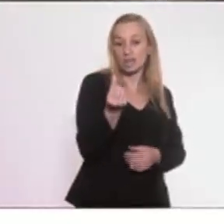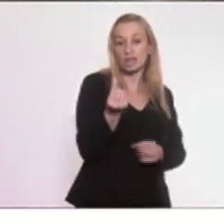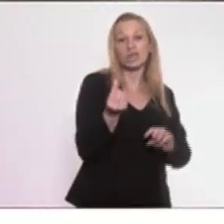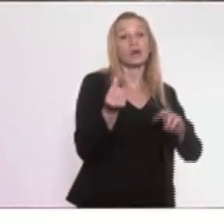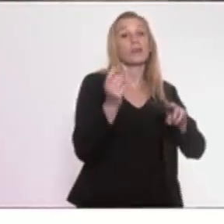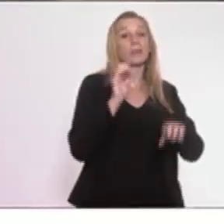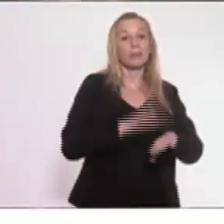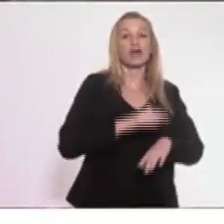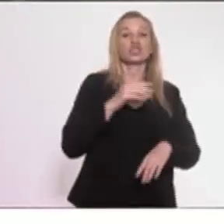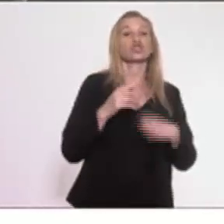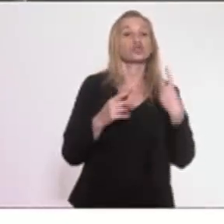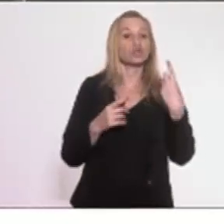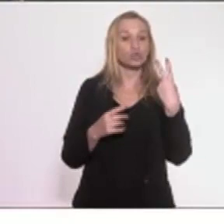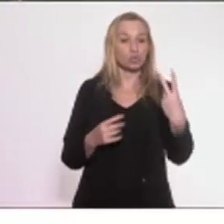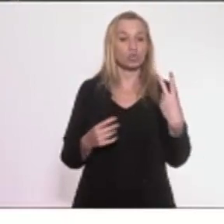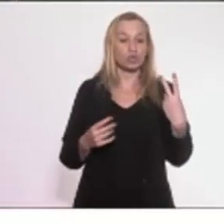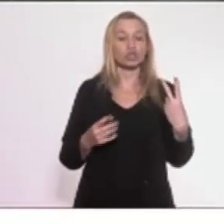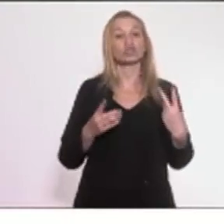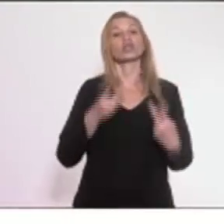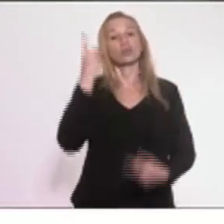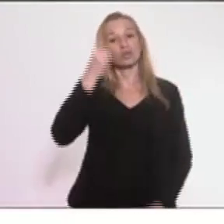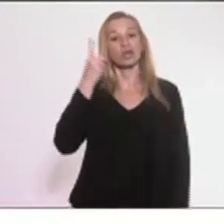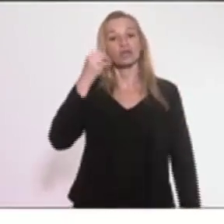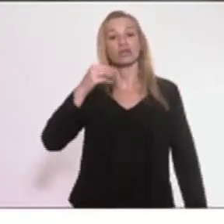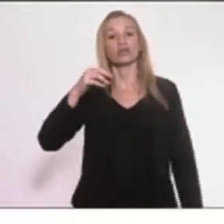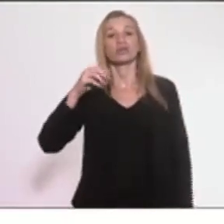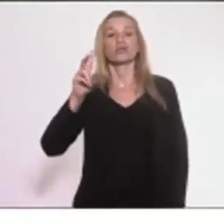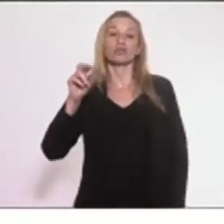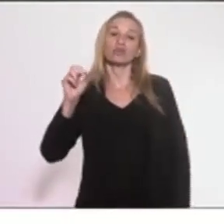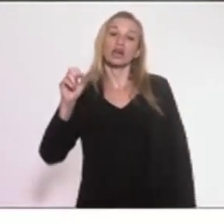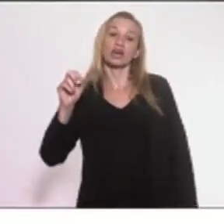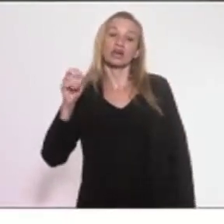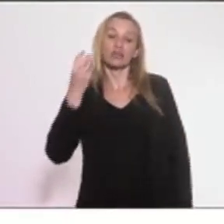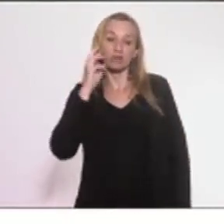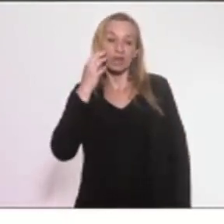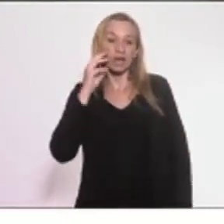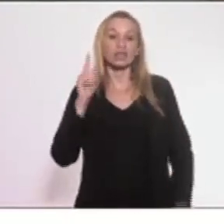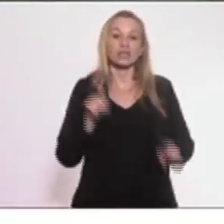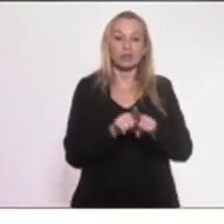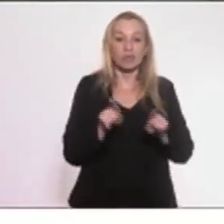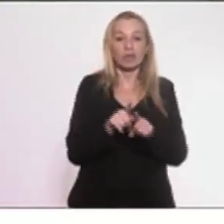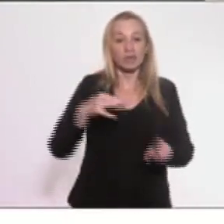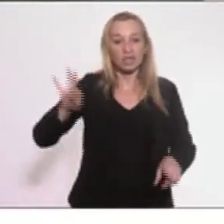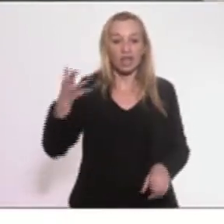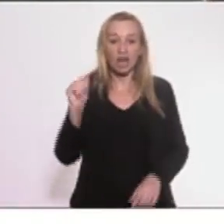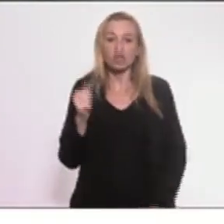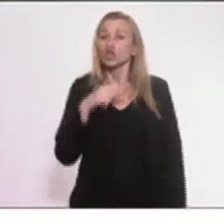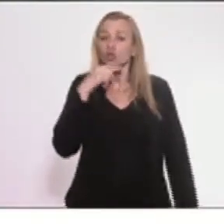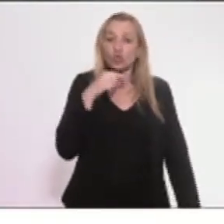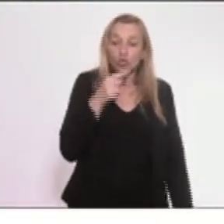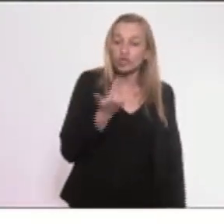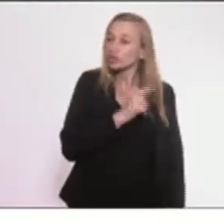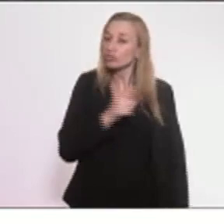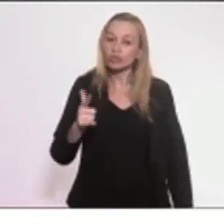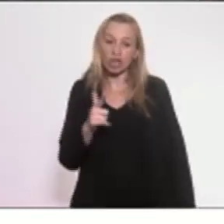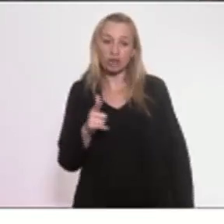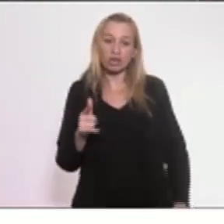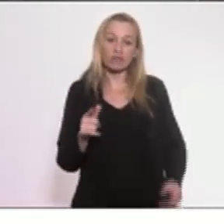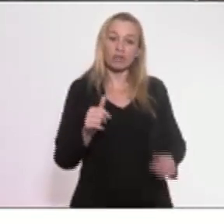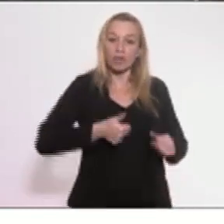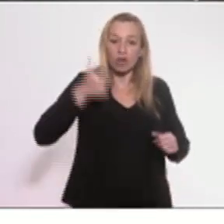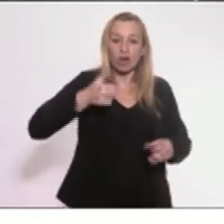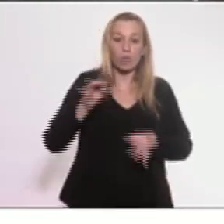2 emendas do deputado Valdec e deputada Marta Rocha, que eu não tenho dúvidas, que aprimoram o projeto. Só que não